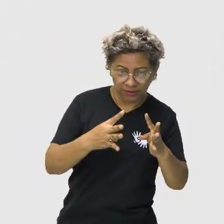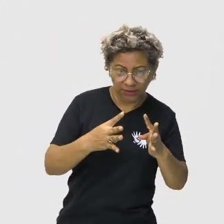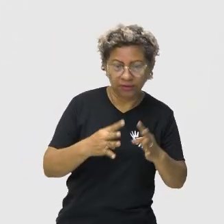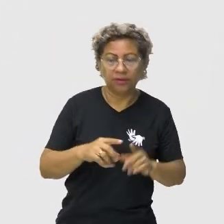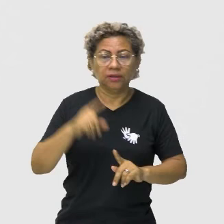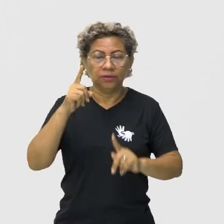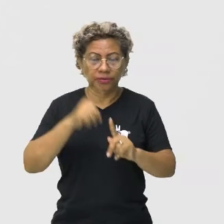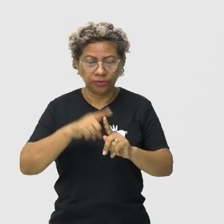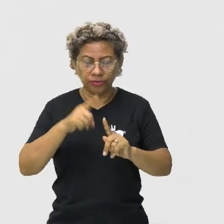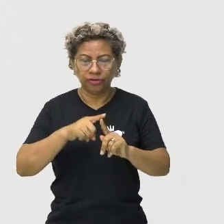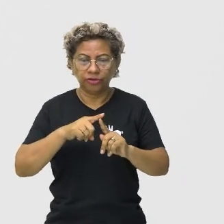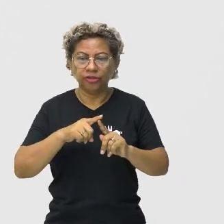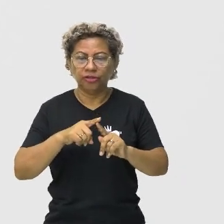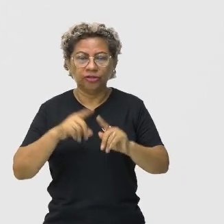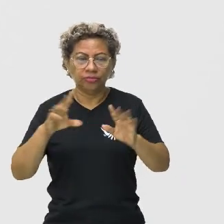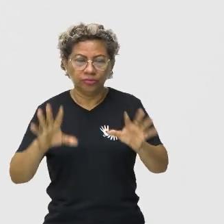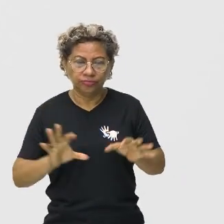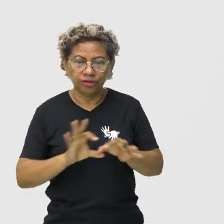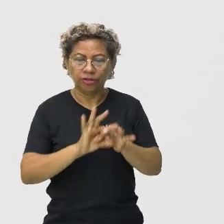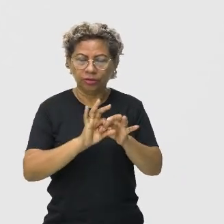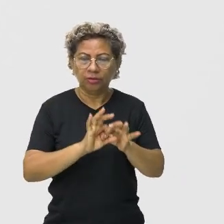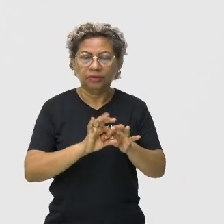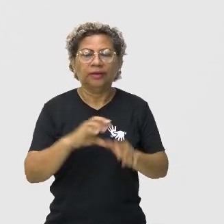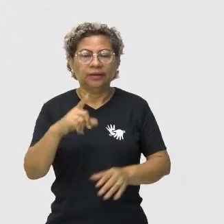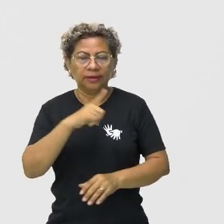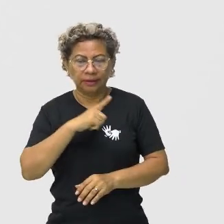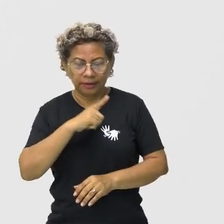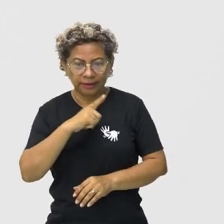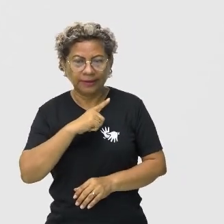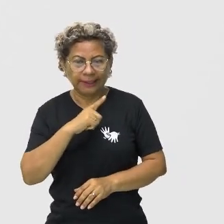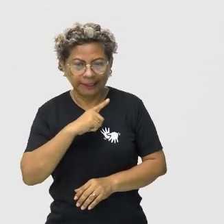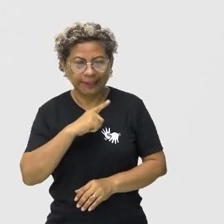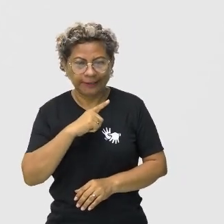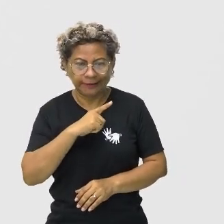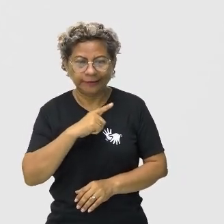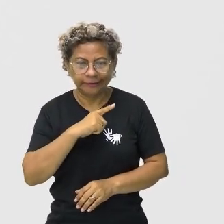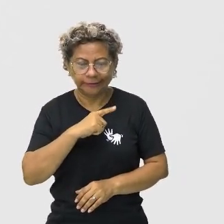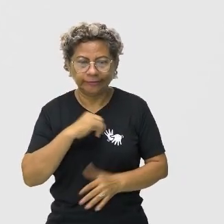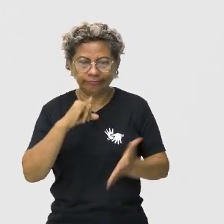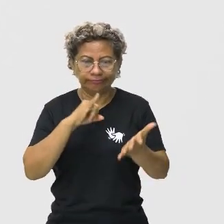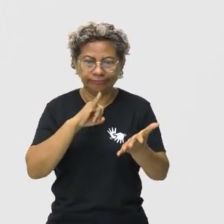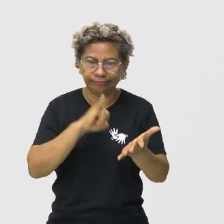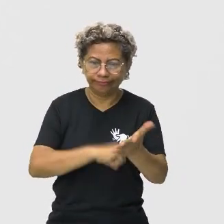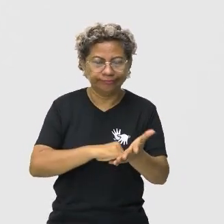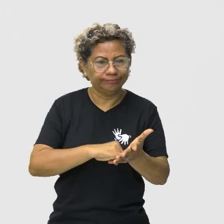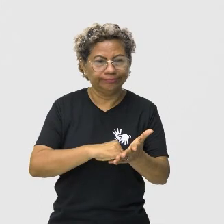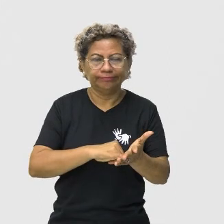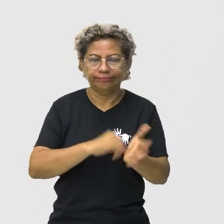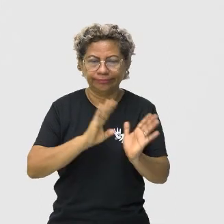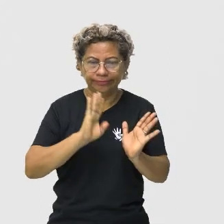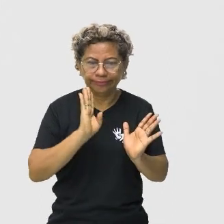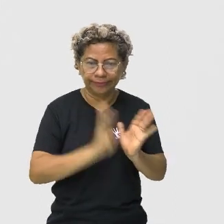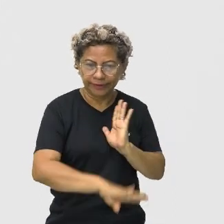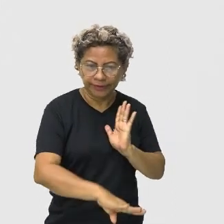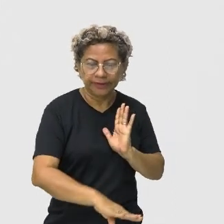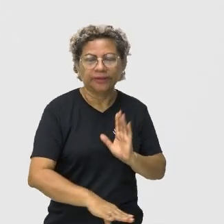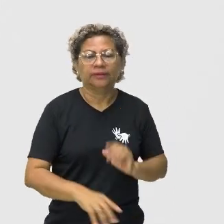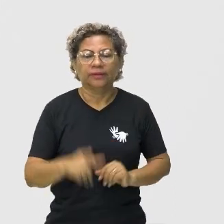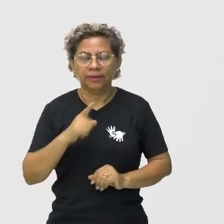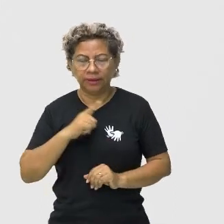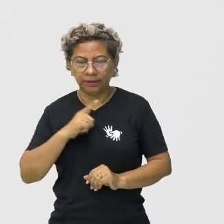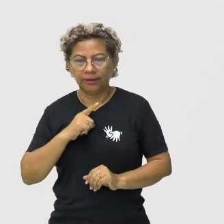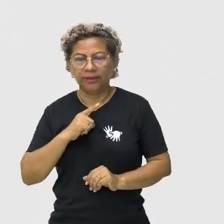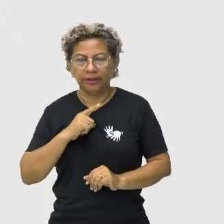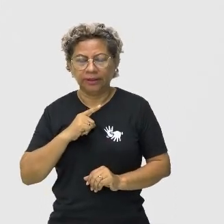acordo que apresenta, ao mesmo tempo, a eliminação de taxas alfandegárias, a regulamentação para